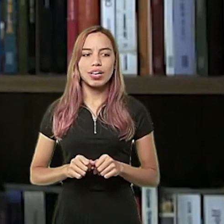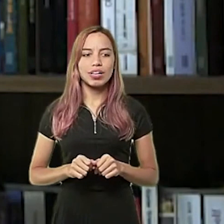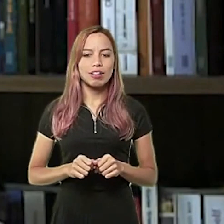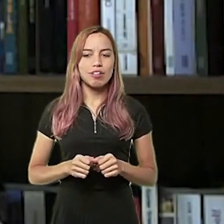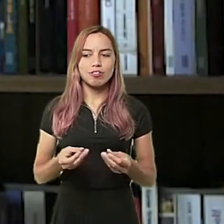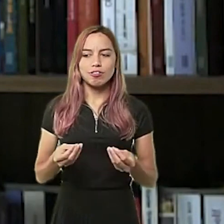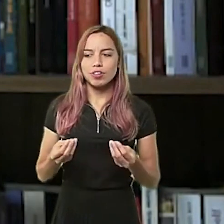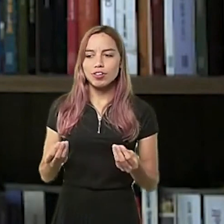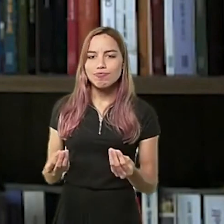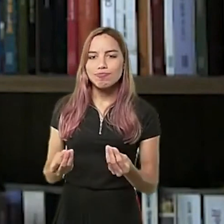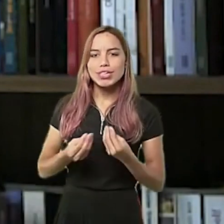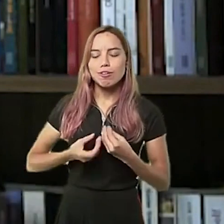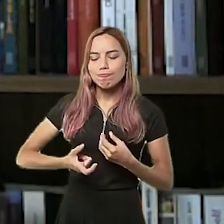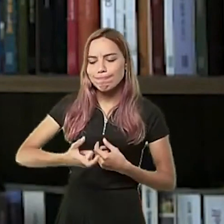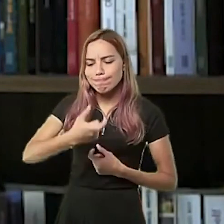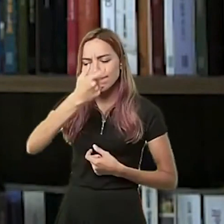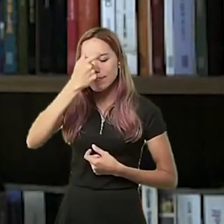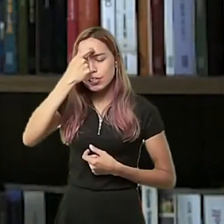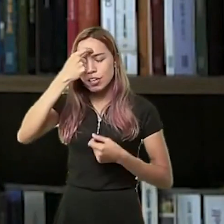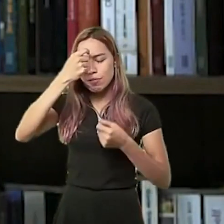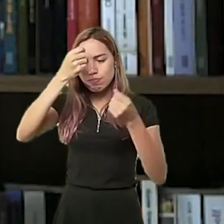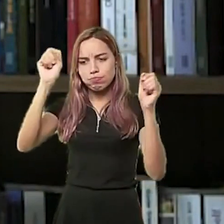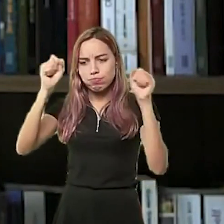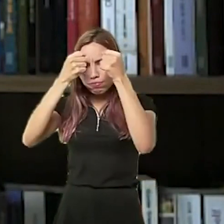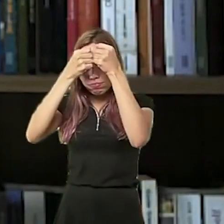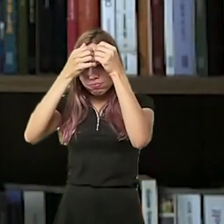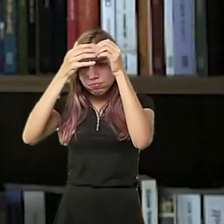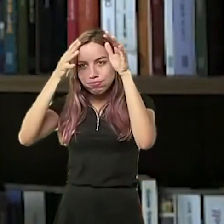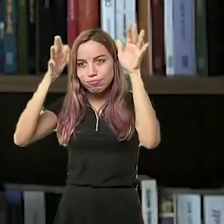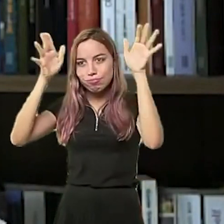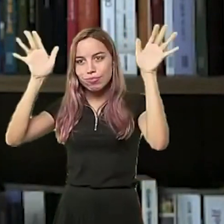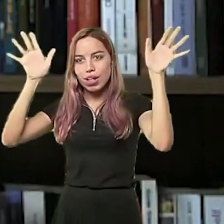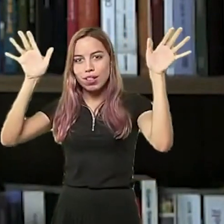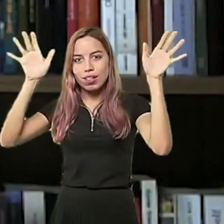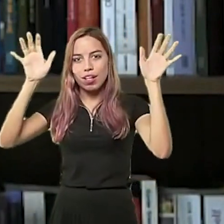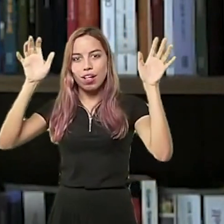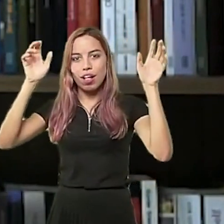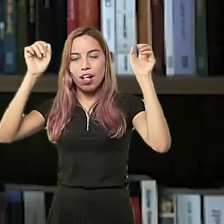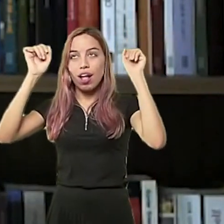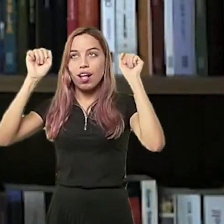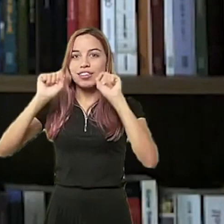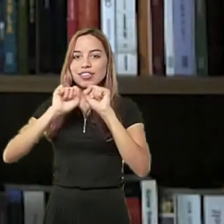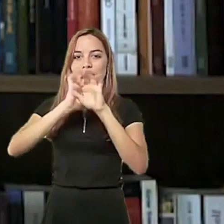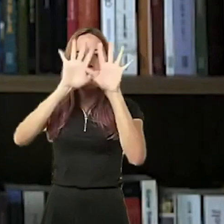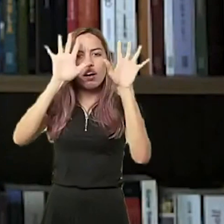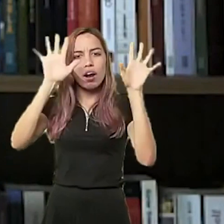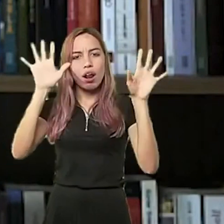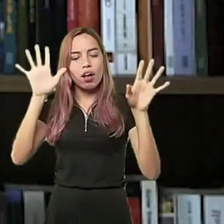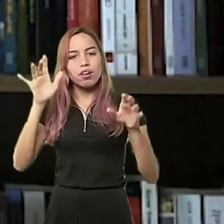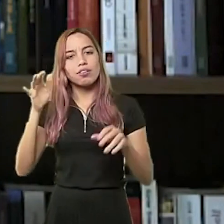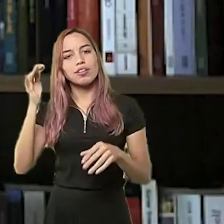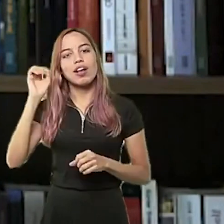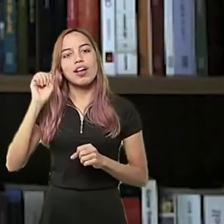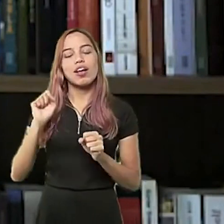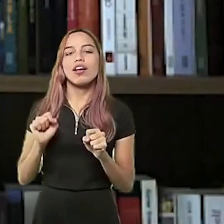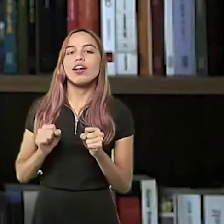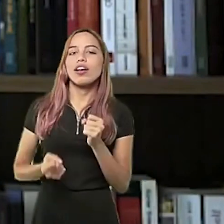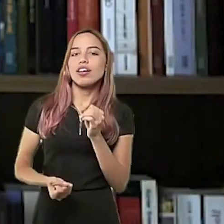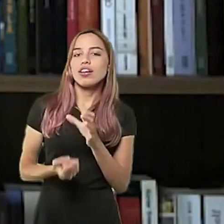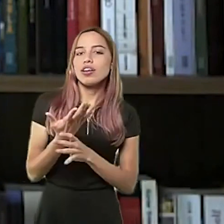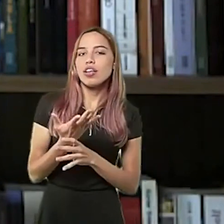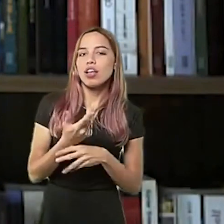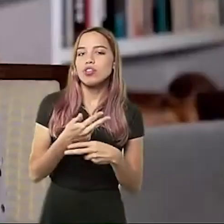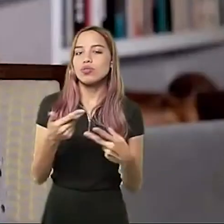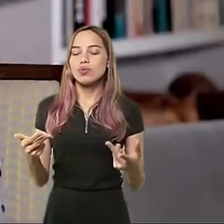alimentam a minha imaginação, né? A forma como as histórias sobre as quais eu escrevo.